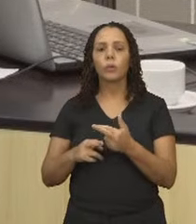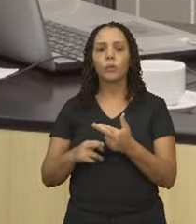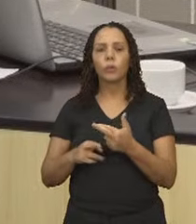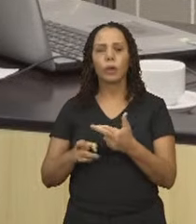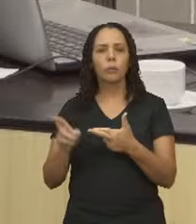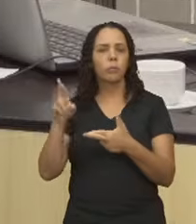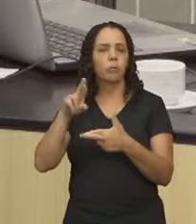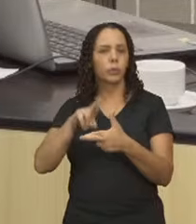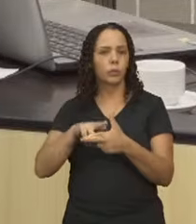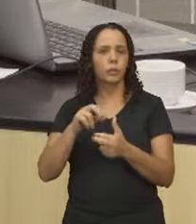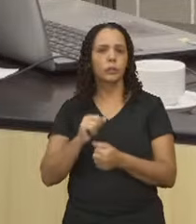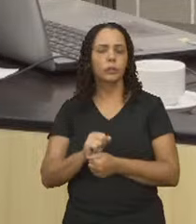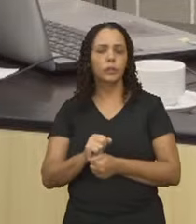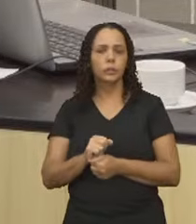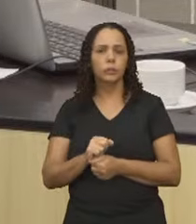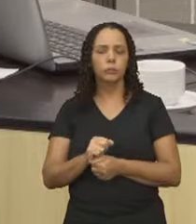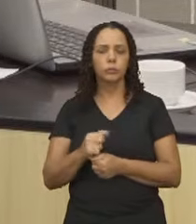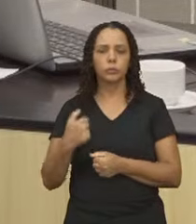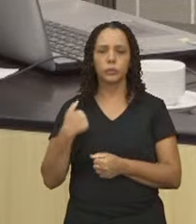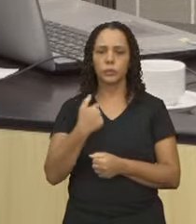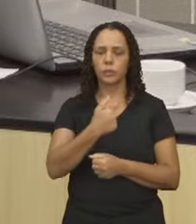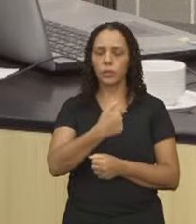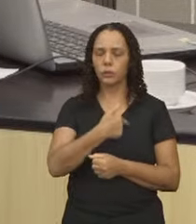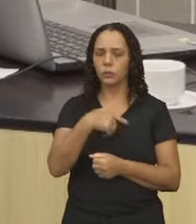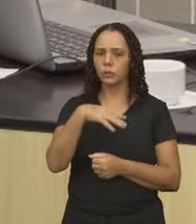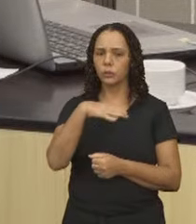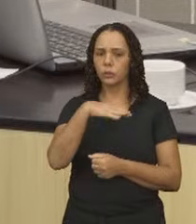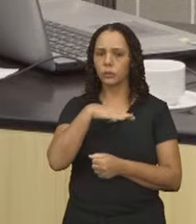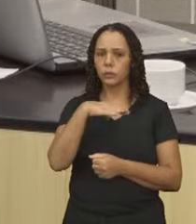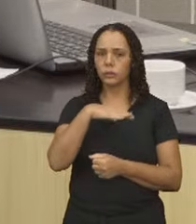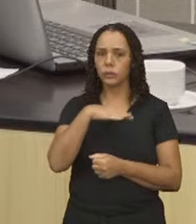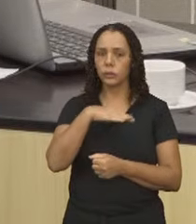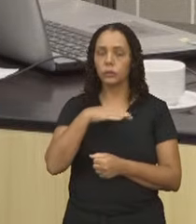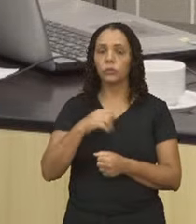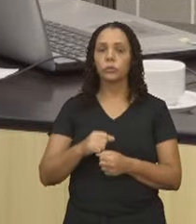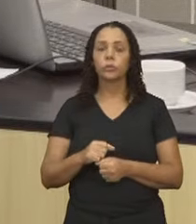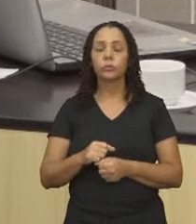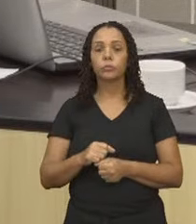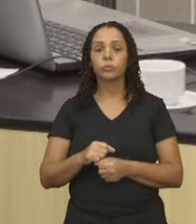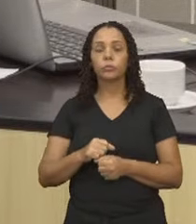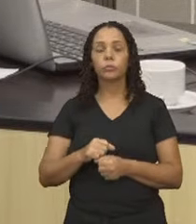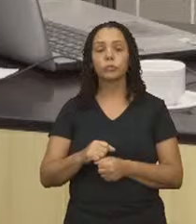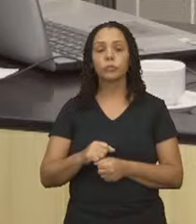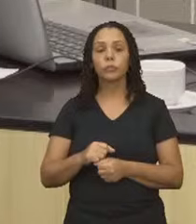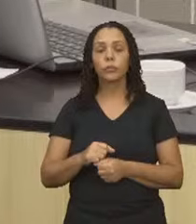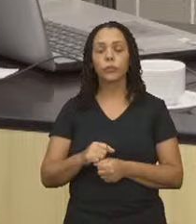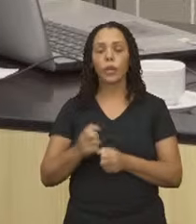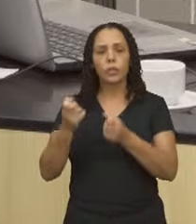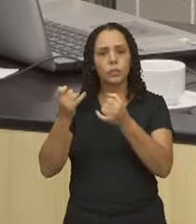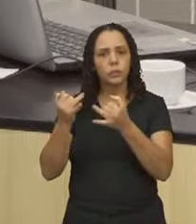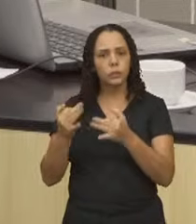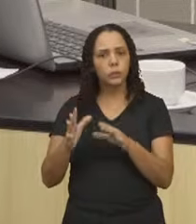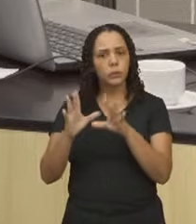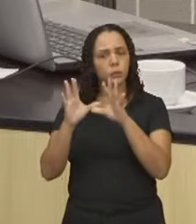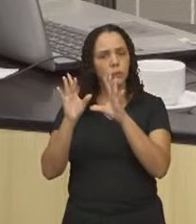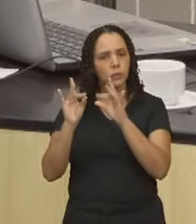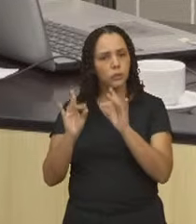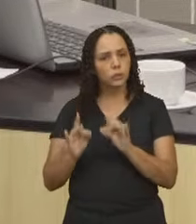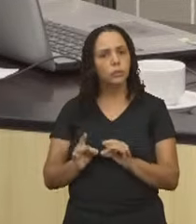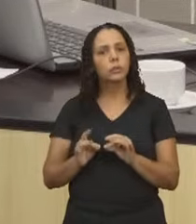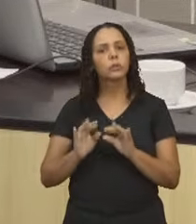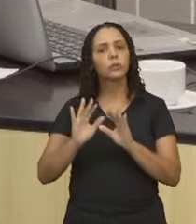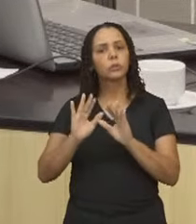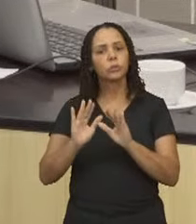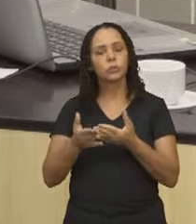pessoa da nossa Procuradora Moira, que nos atendeu por uma chamada de vídeo, esclareceu alguns pontos, já mandou